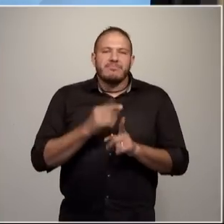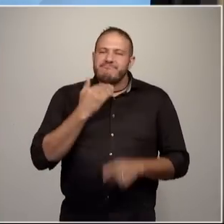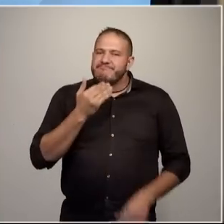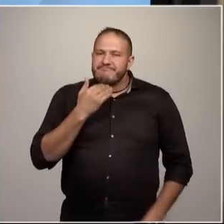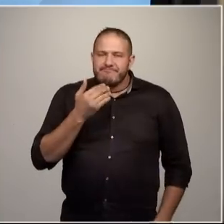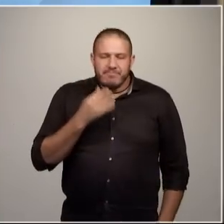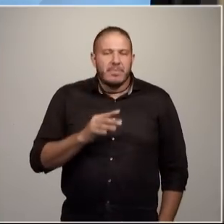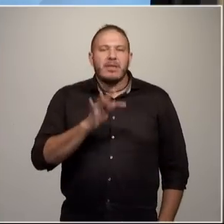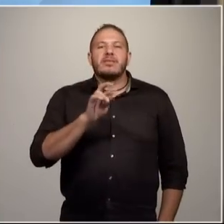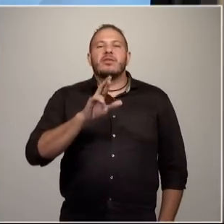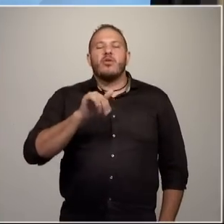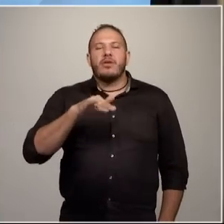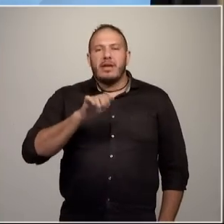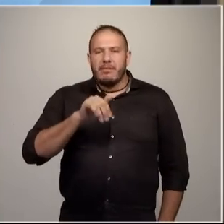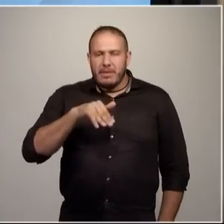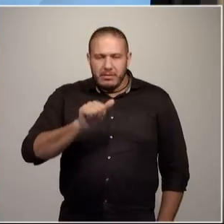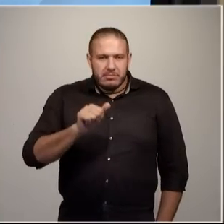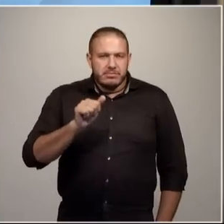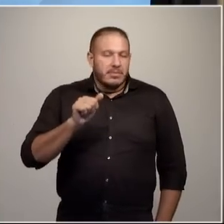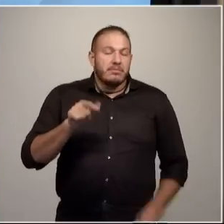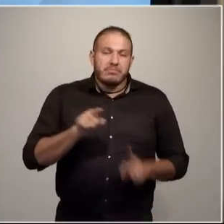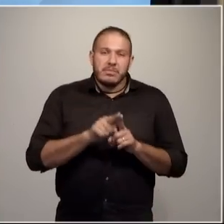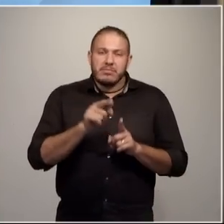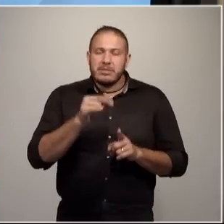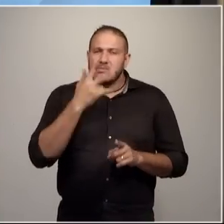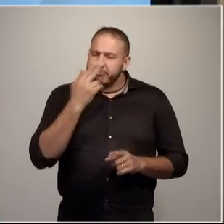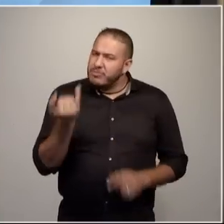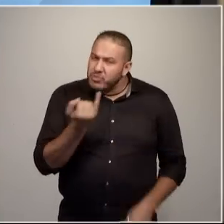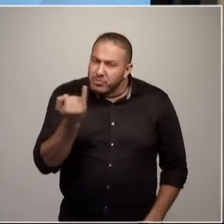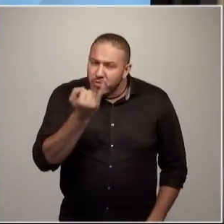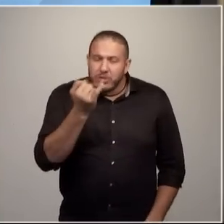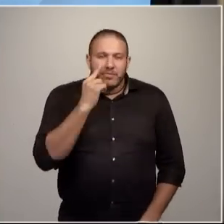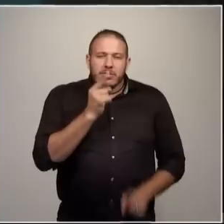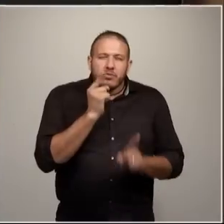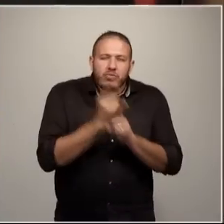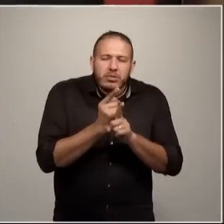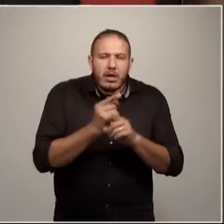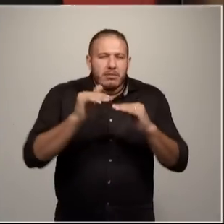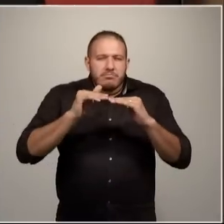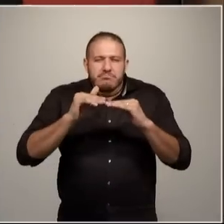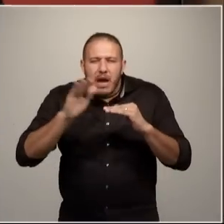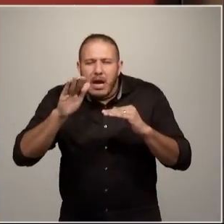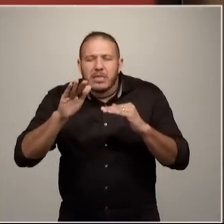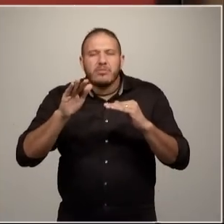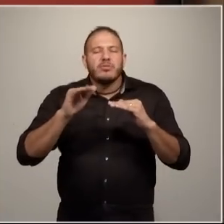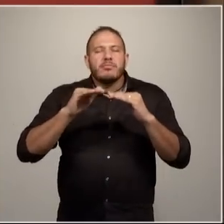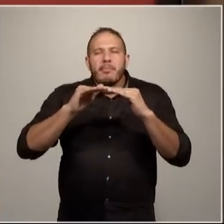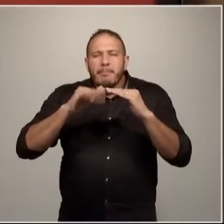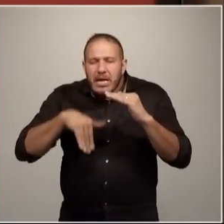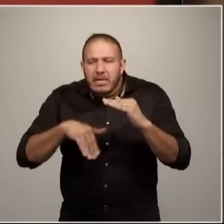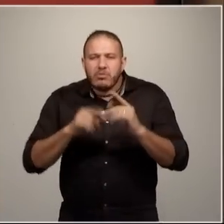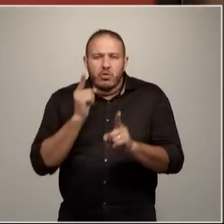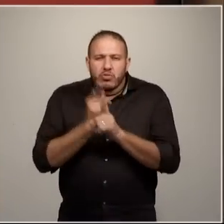que nós tínhamos para uma variável e que é super importante. Achar pontos de máximo e de mínimo de uma função